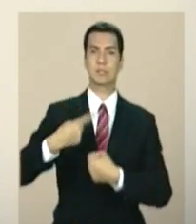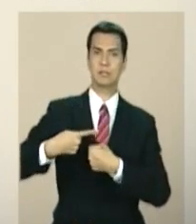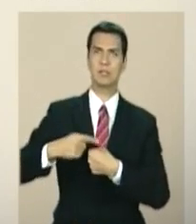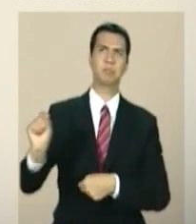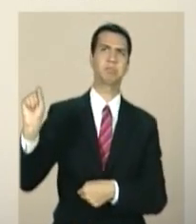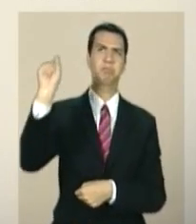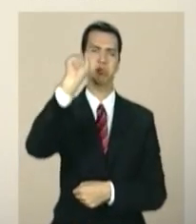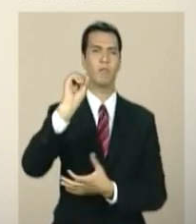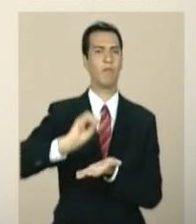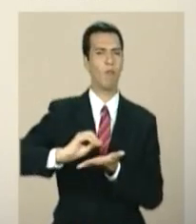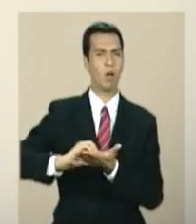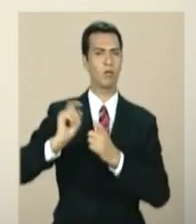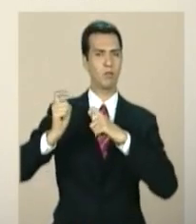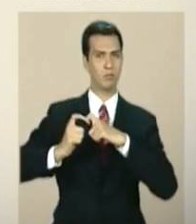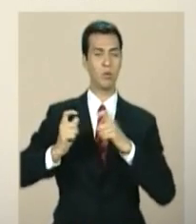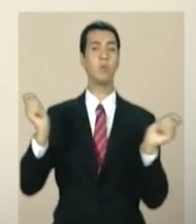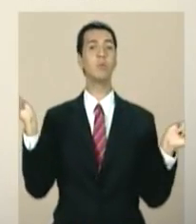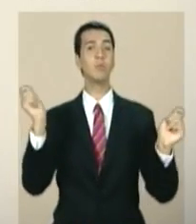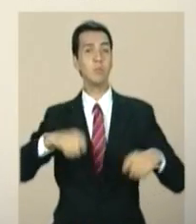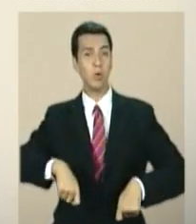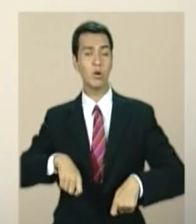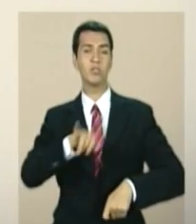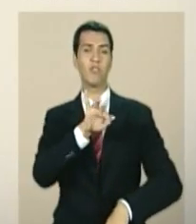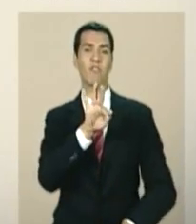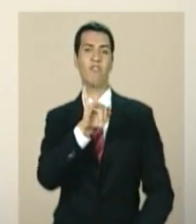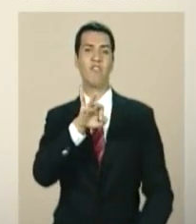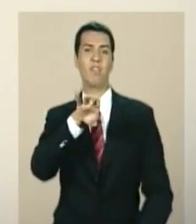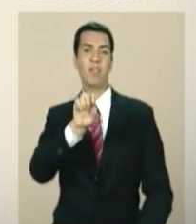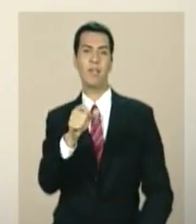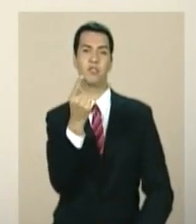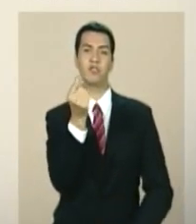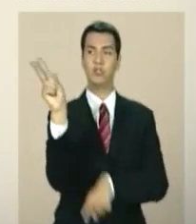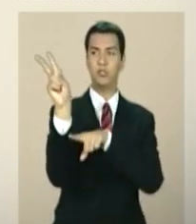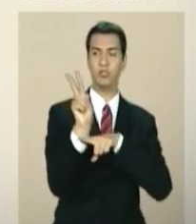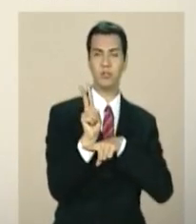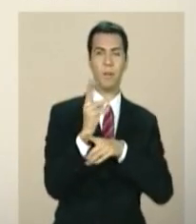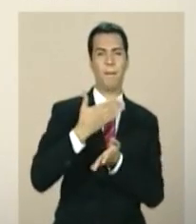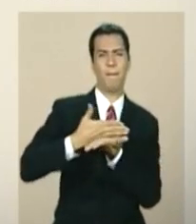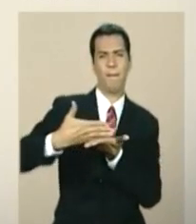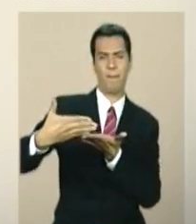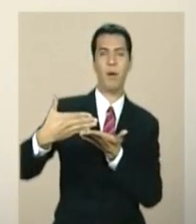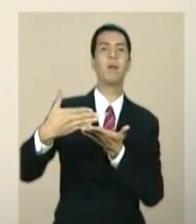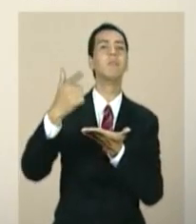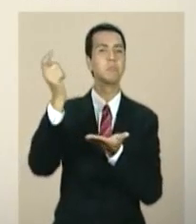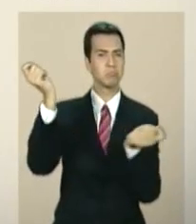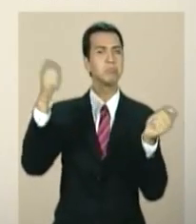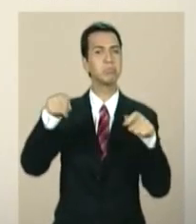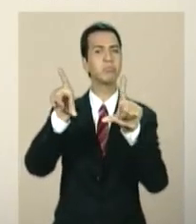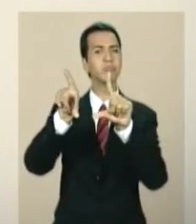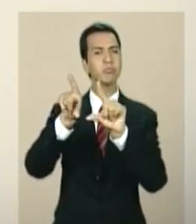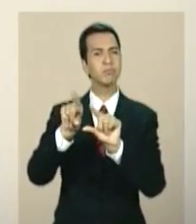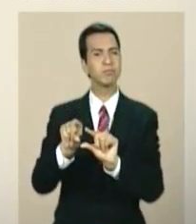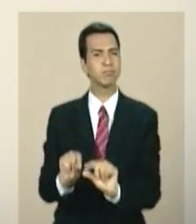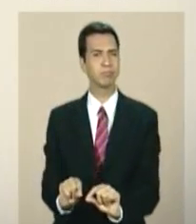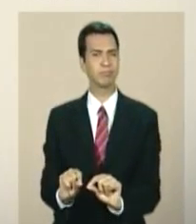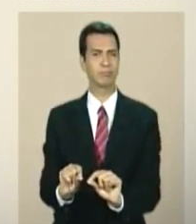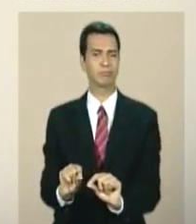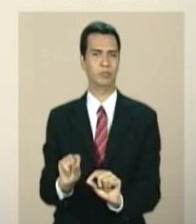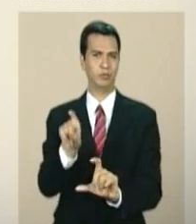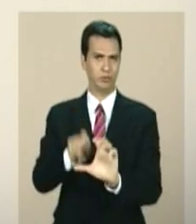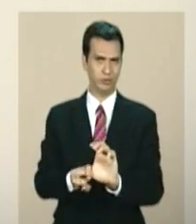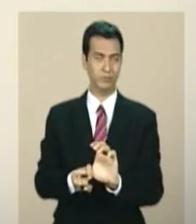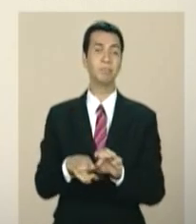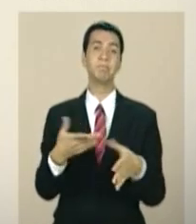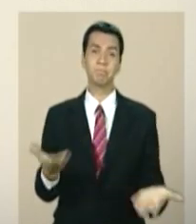poderão ter o débito com o fi reduzido eu quero dizer para os estudantes e também para os seus pais e suas mães que